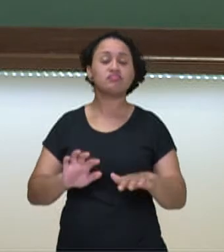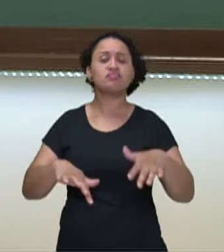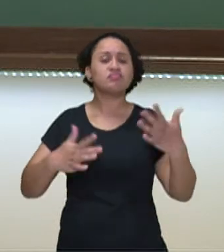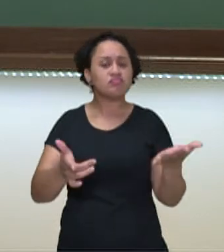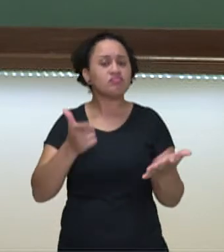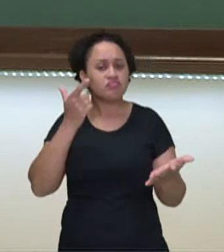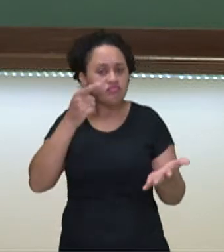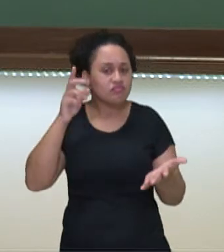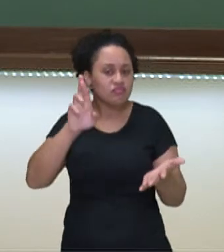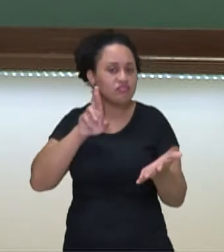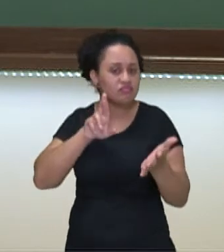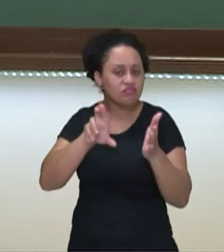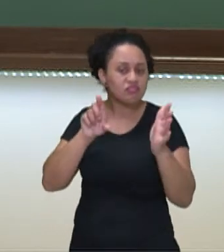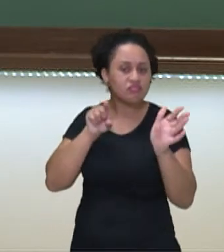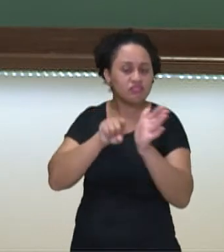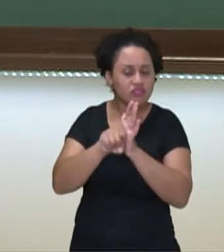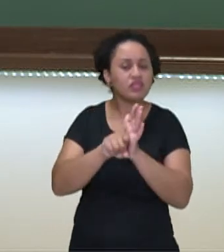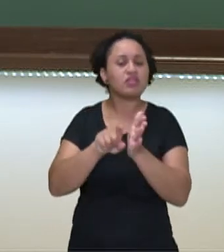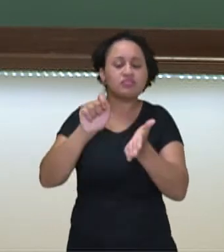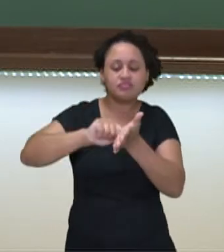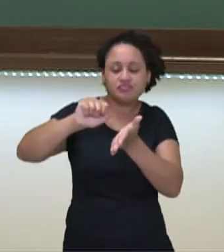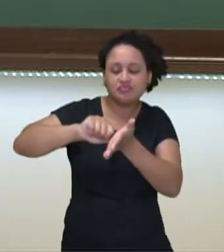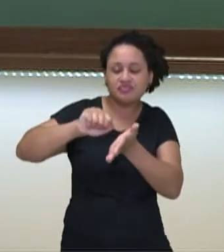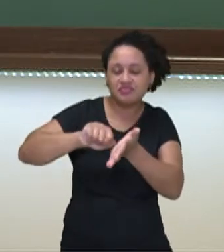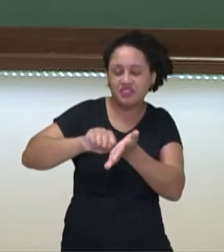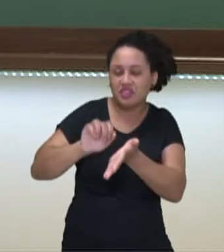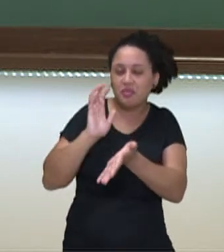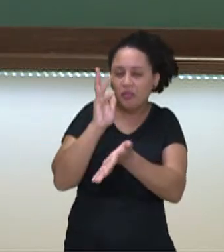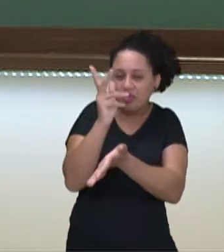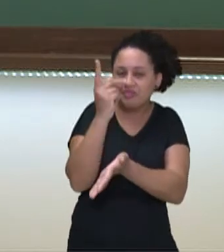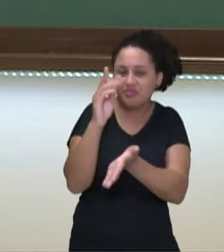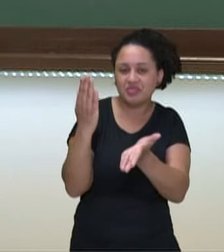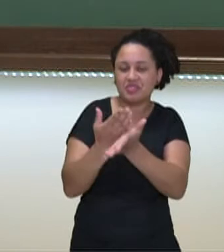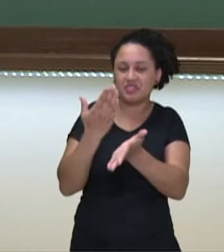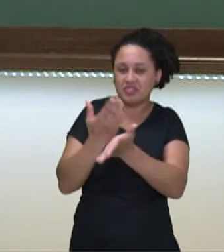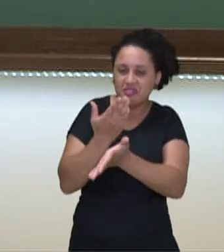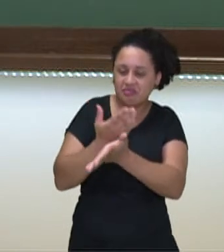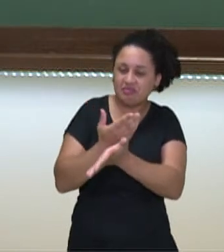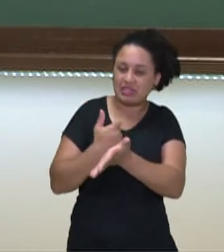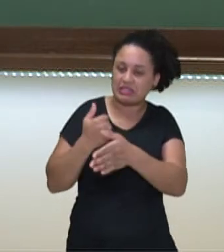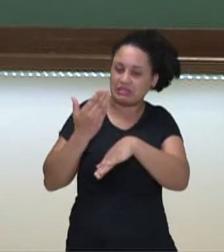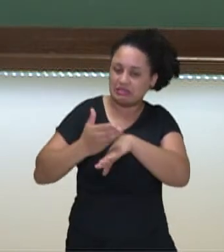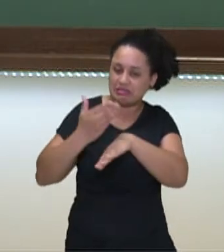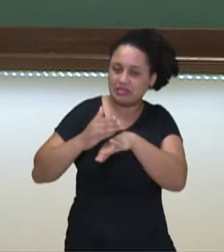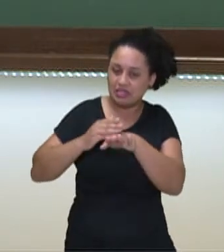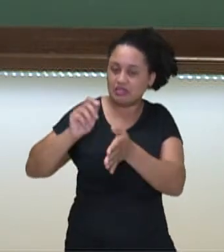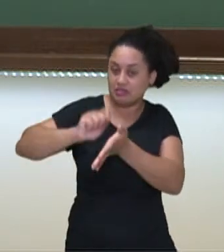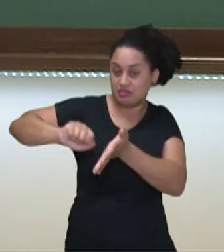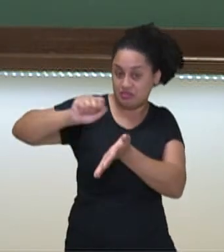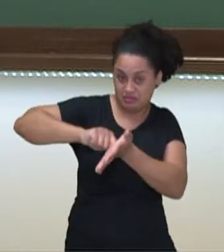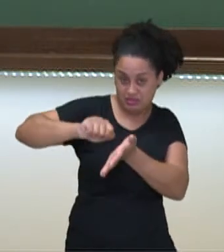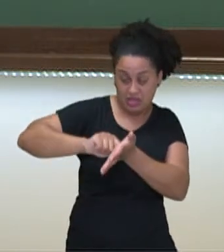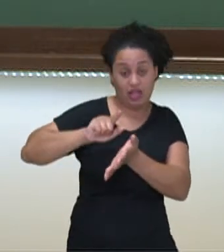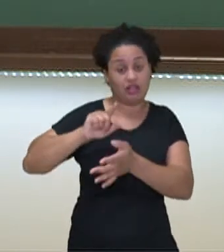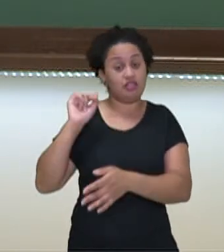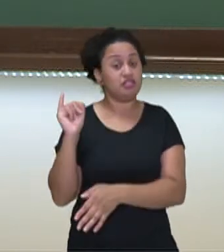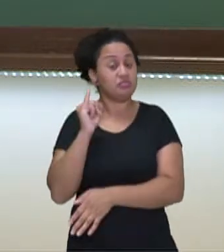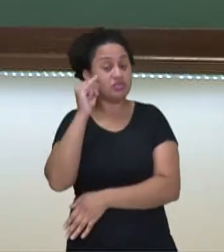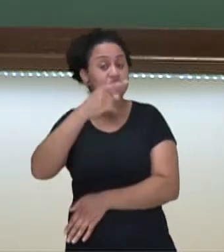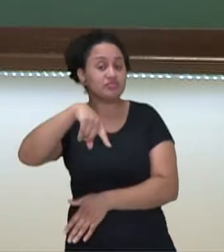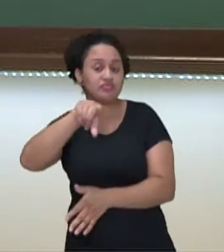aí, pessoal, conseguiram responder, escreveram bem bonito lá no caderno, exercitaram a escrita. É importante vocês